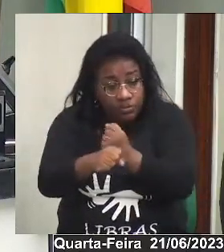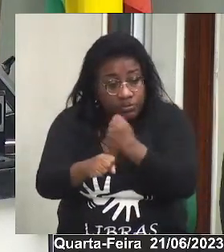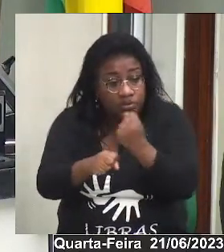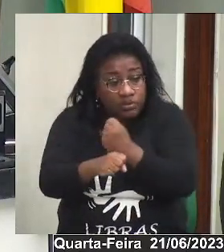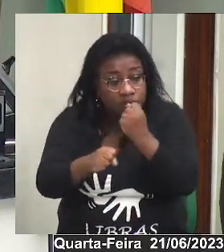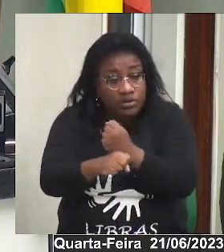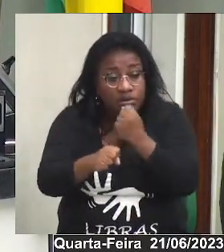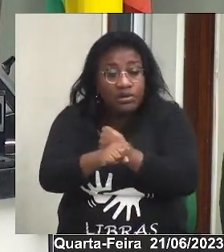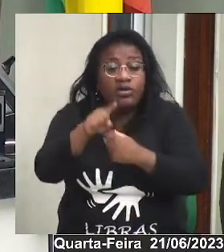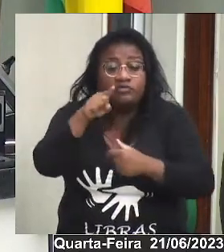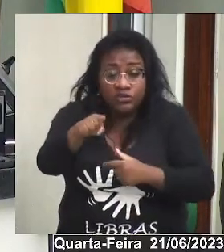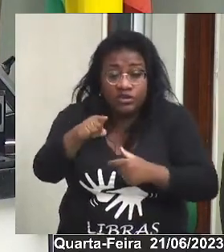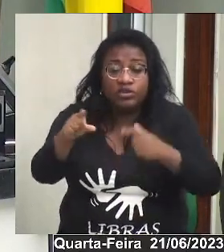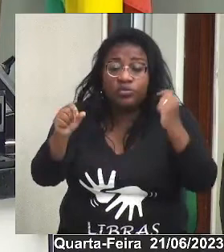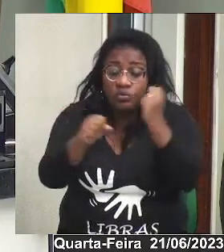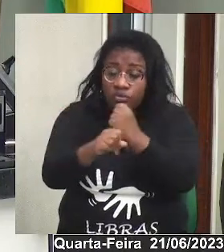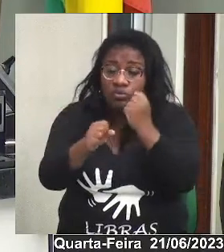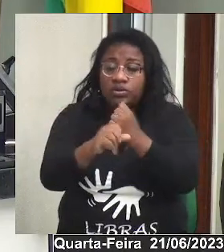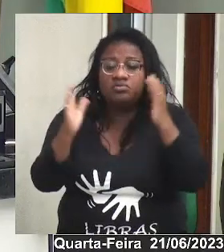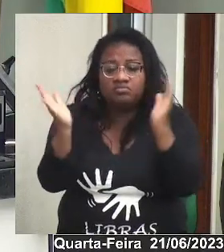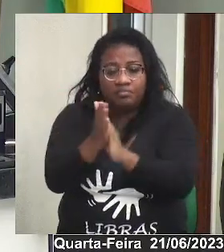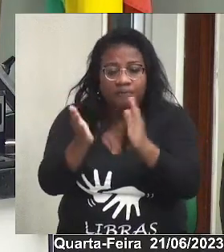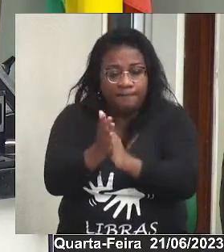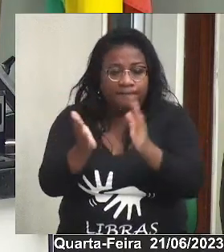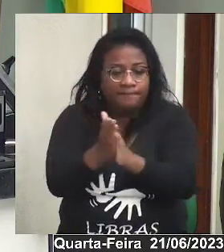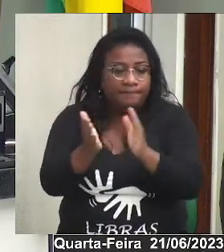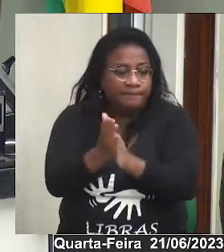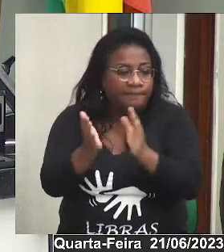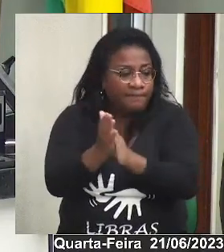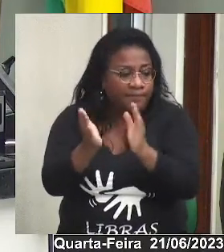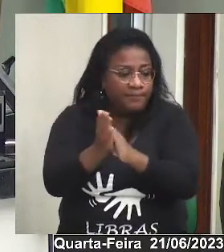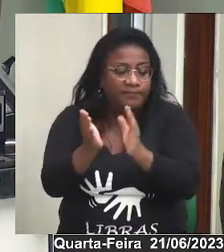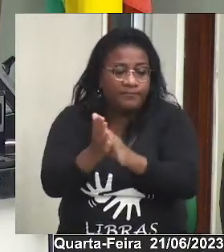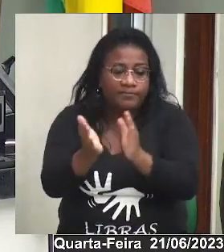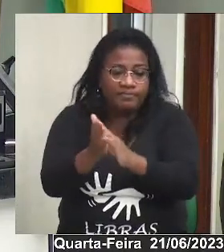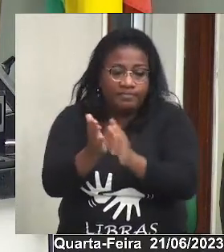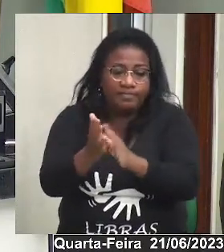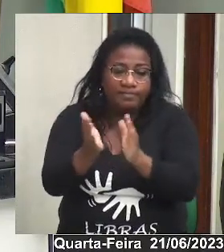história. Vocês construíram.